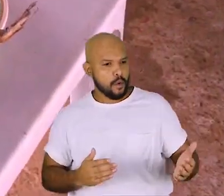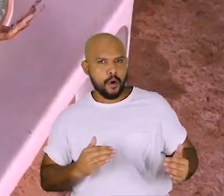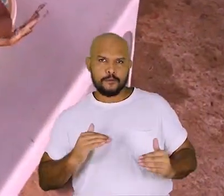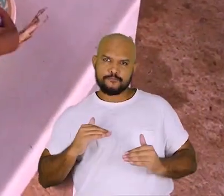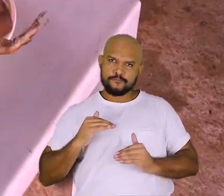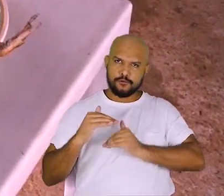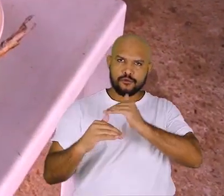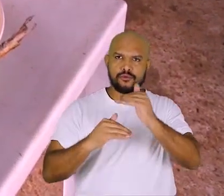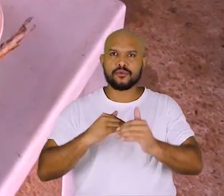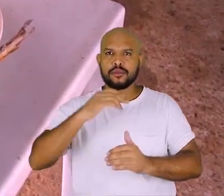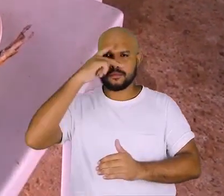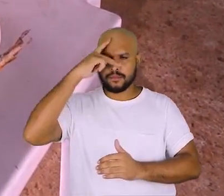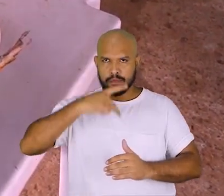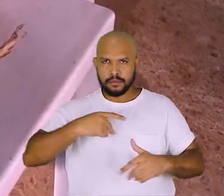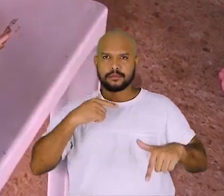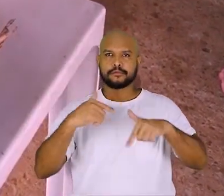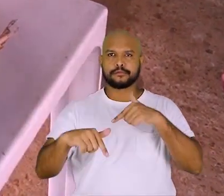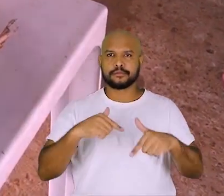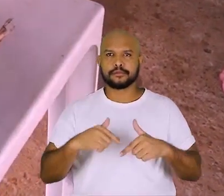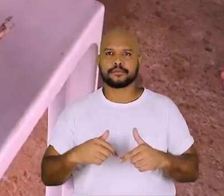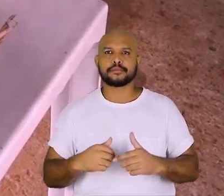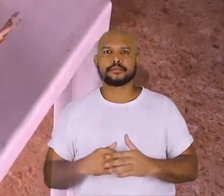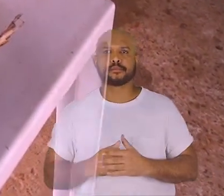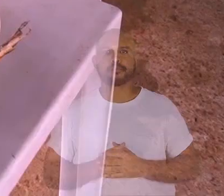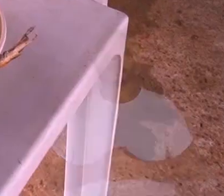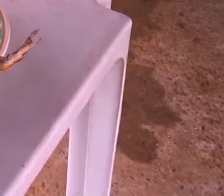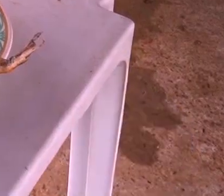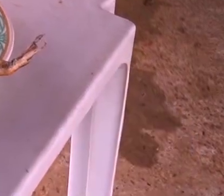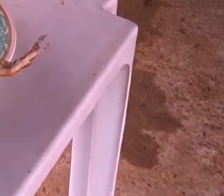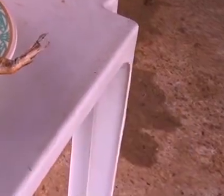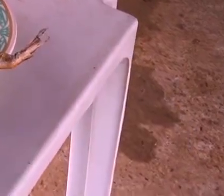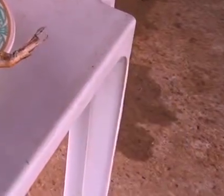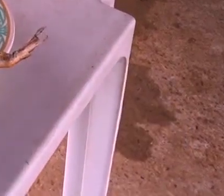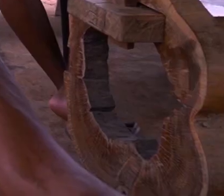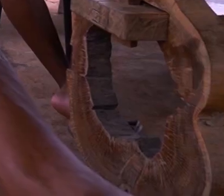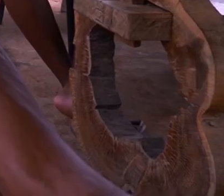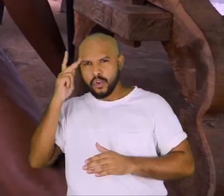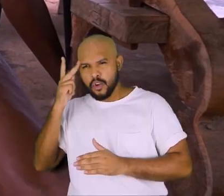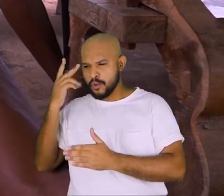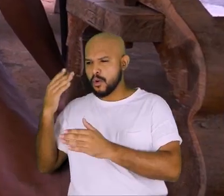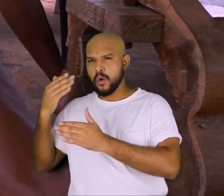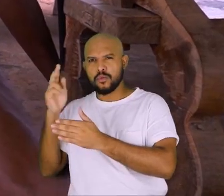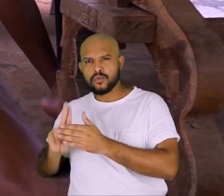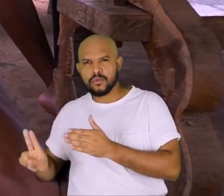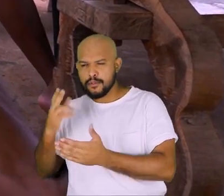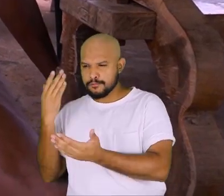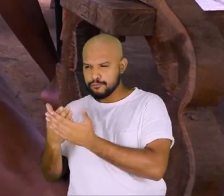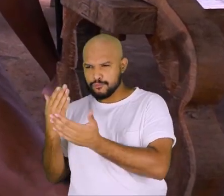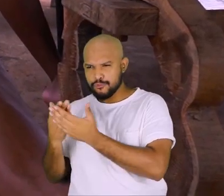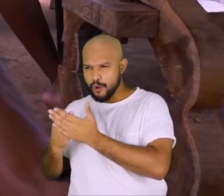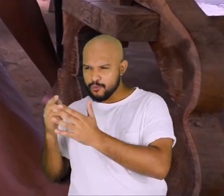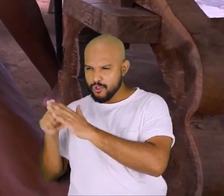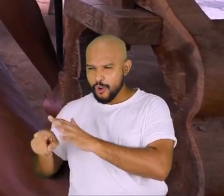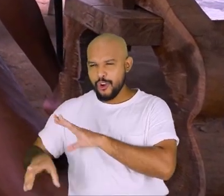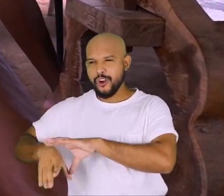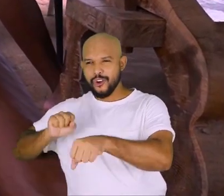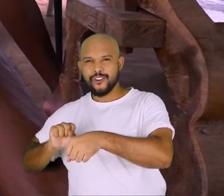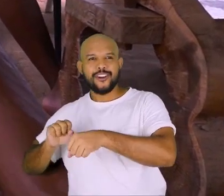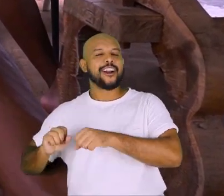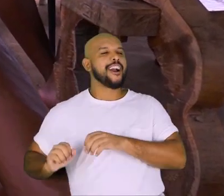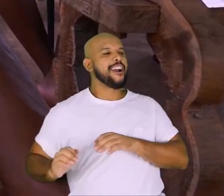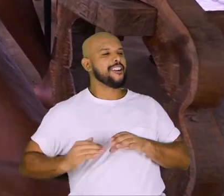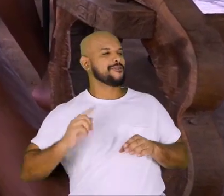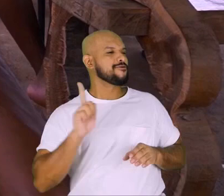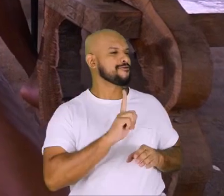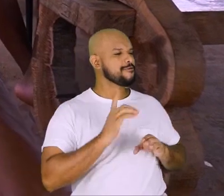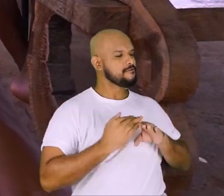para desenvolver e buscar totalmente a autonomia. Às vezes a pessoa se estuda, acha